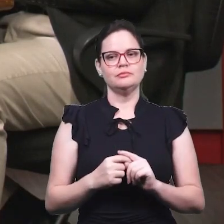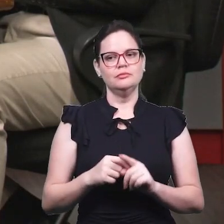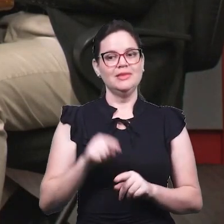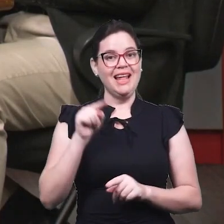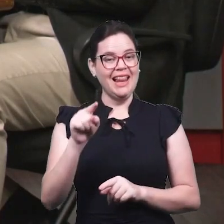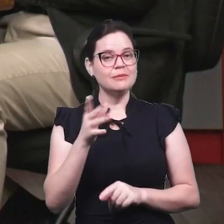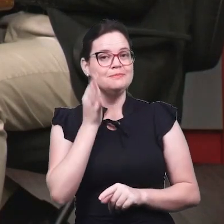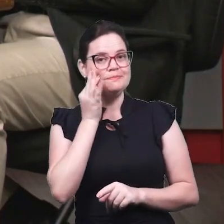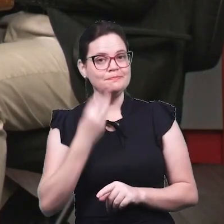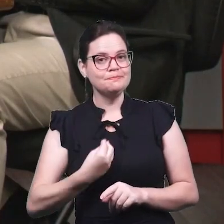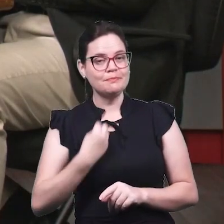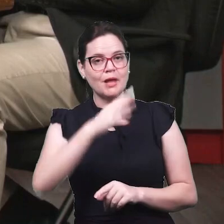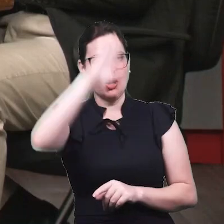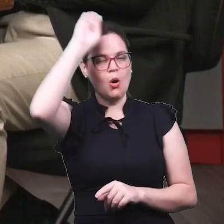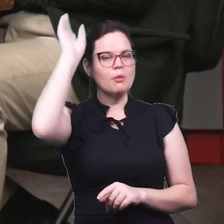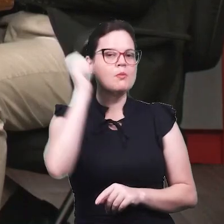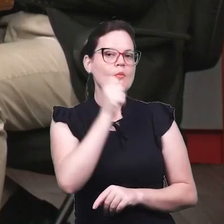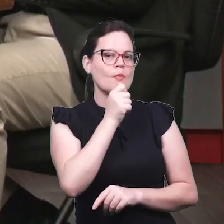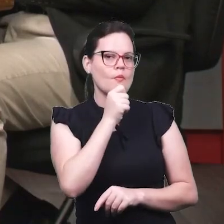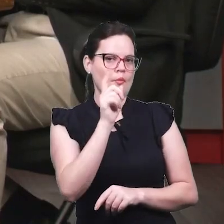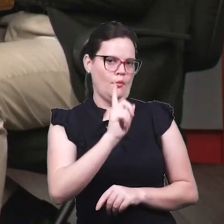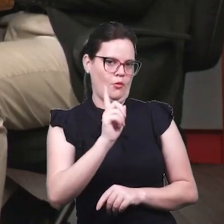ele não tinha ido lá ainda.